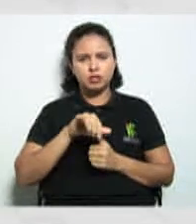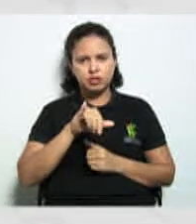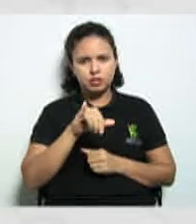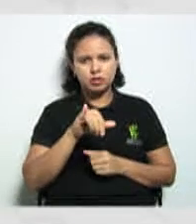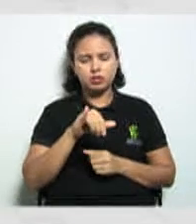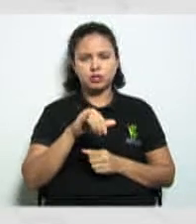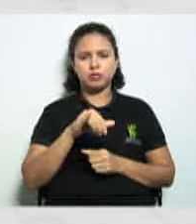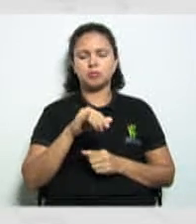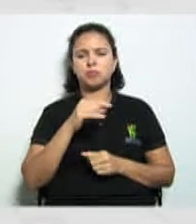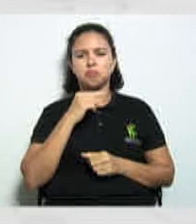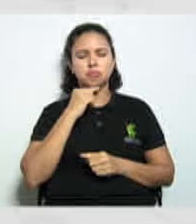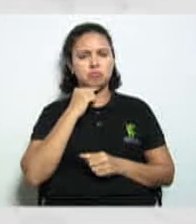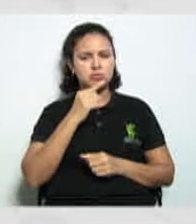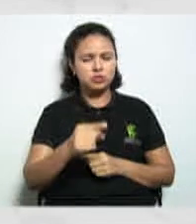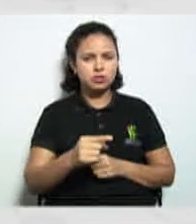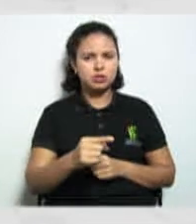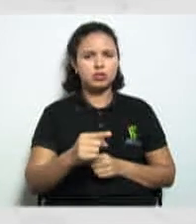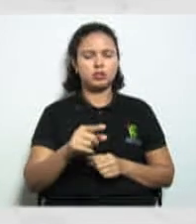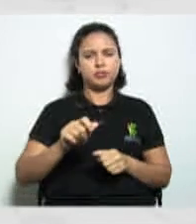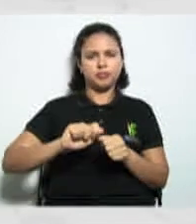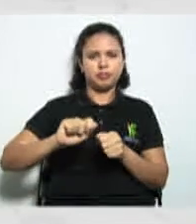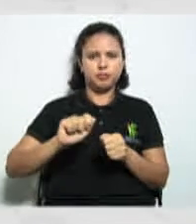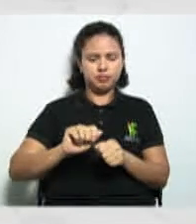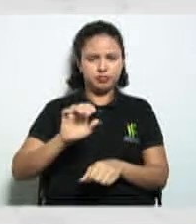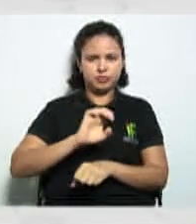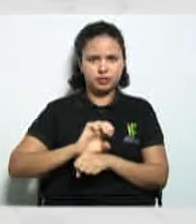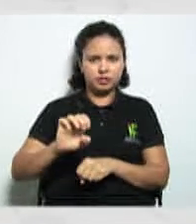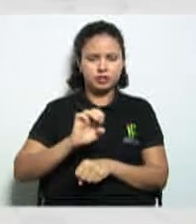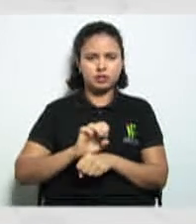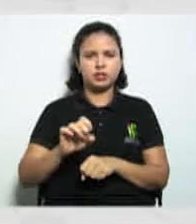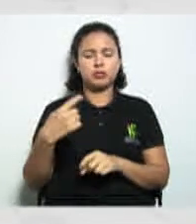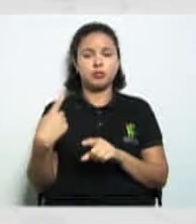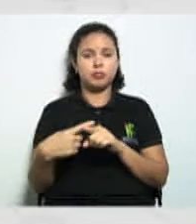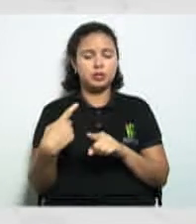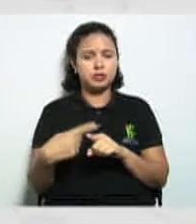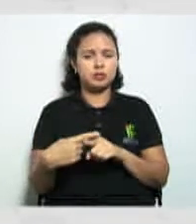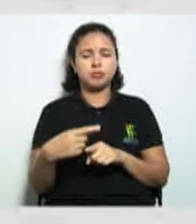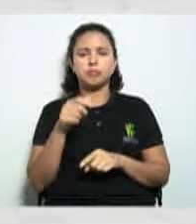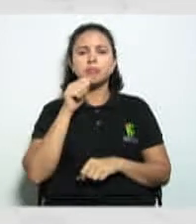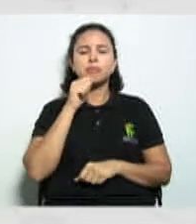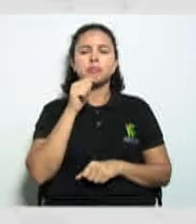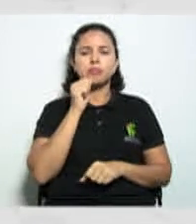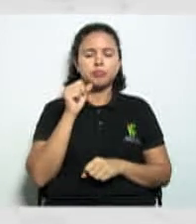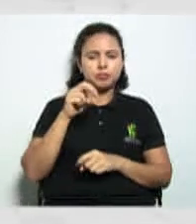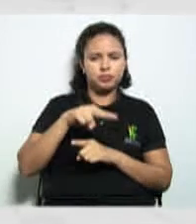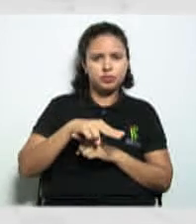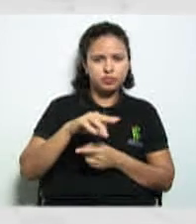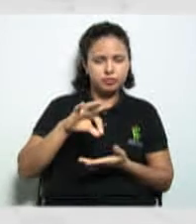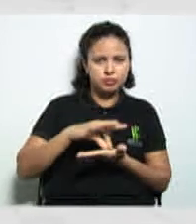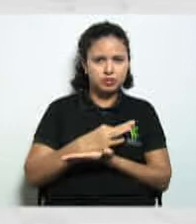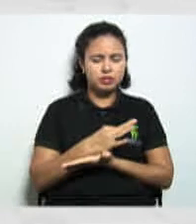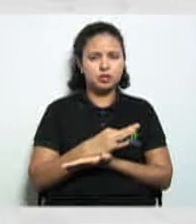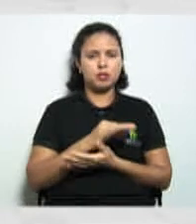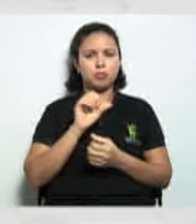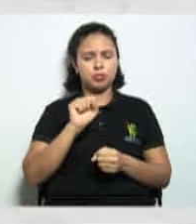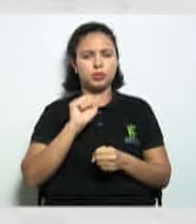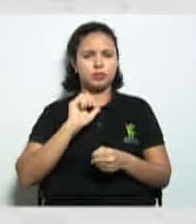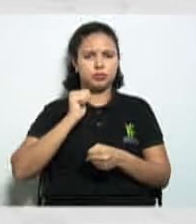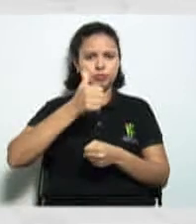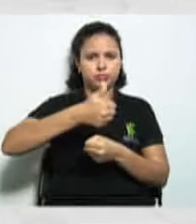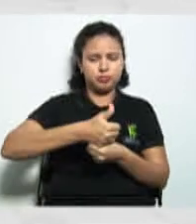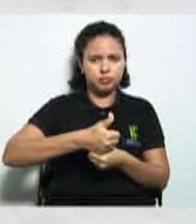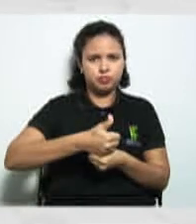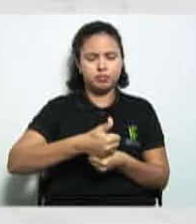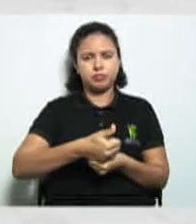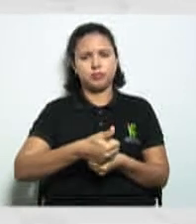o estágio, porque não tem vaga, não tem de jeito nenhum, foi comprovado. Ele pode ser substituído por